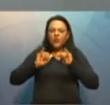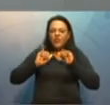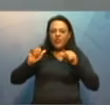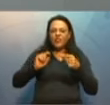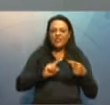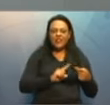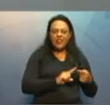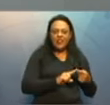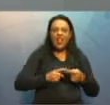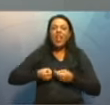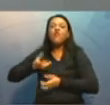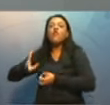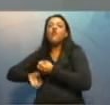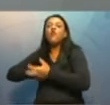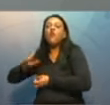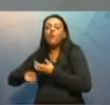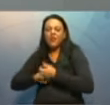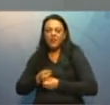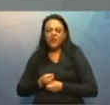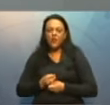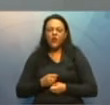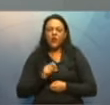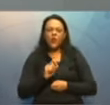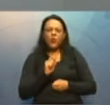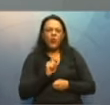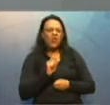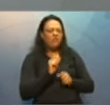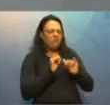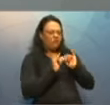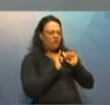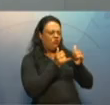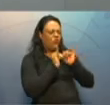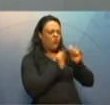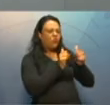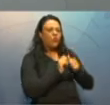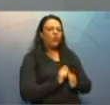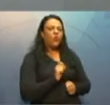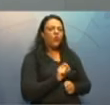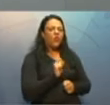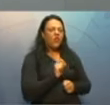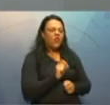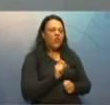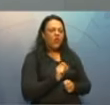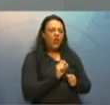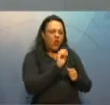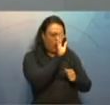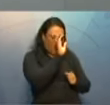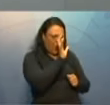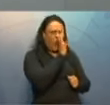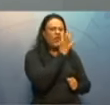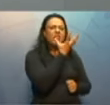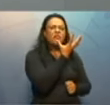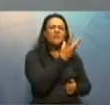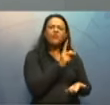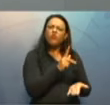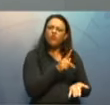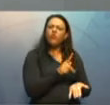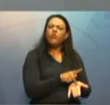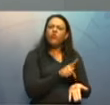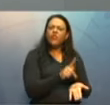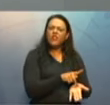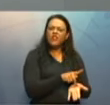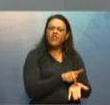informação. Vocês entenderam que notícia é quando se trata de um fato que